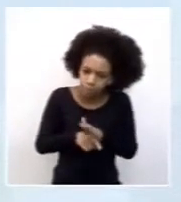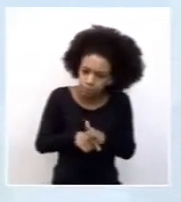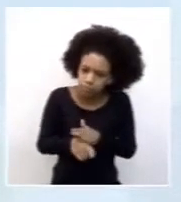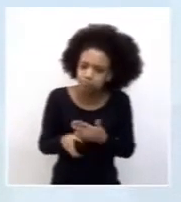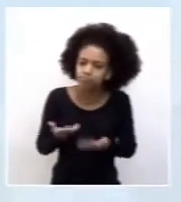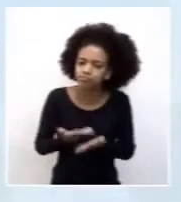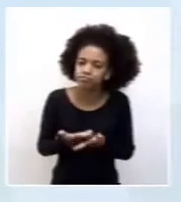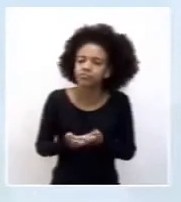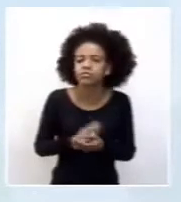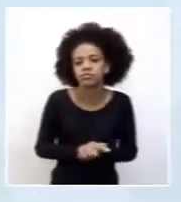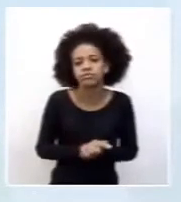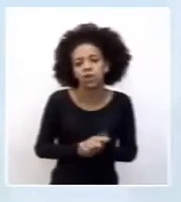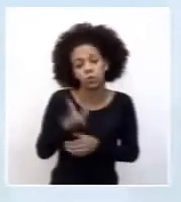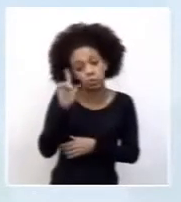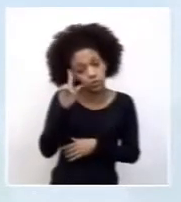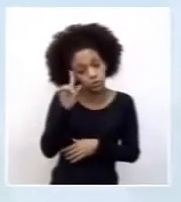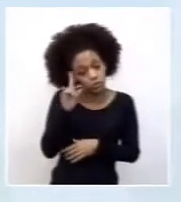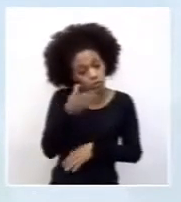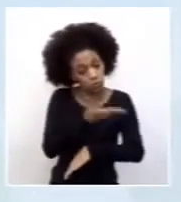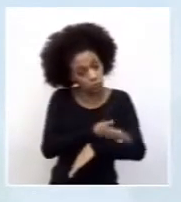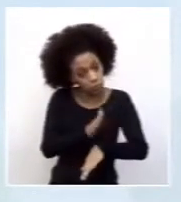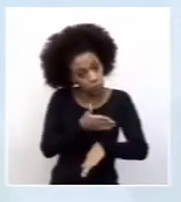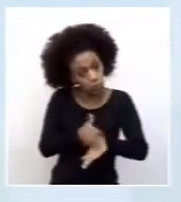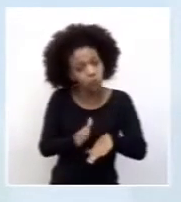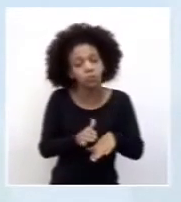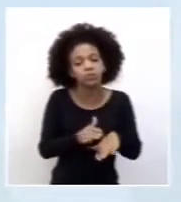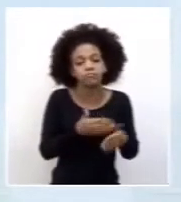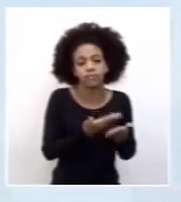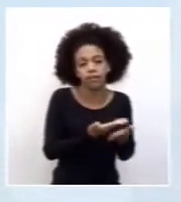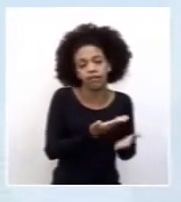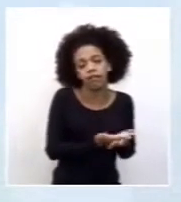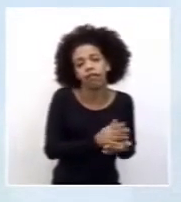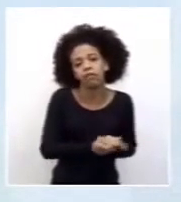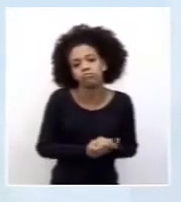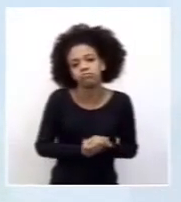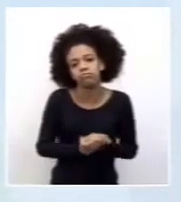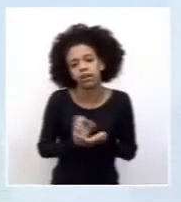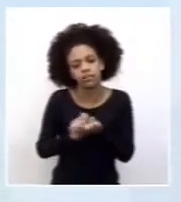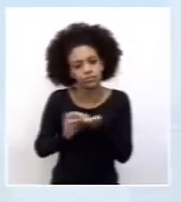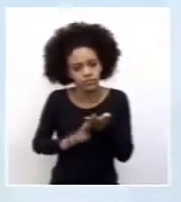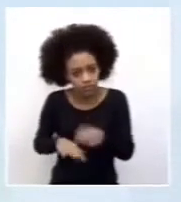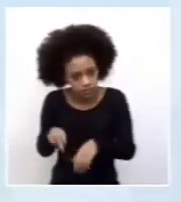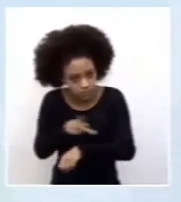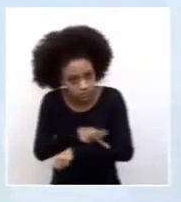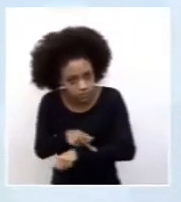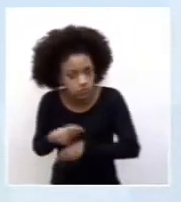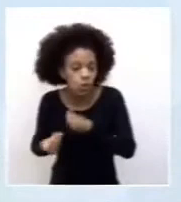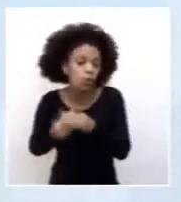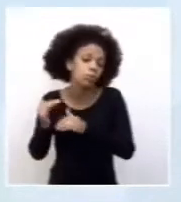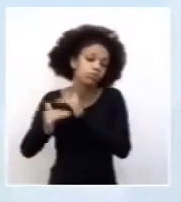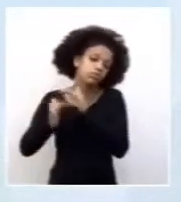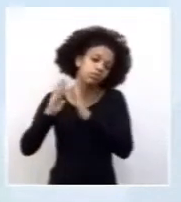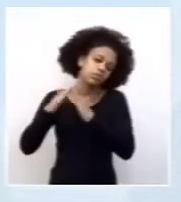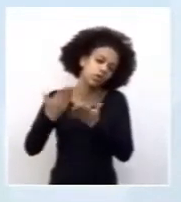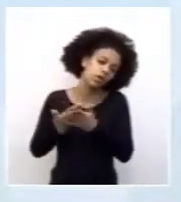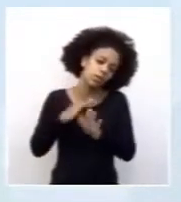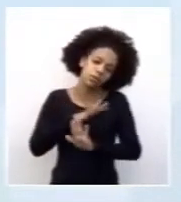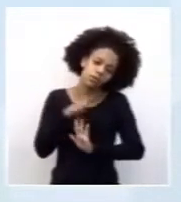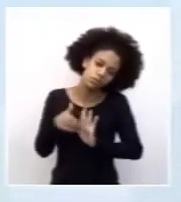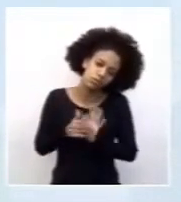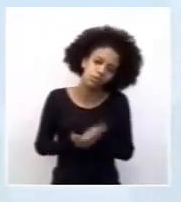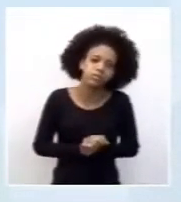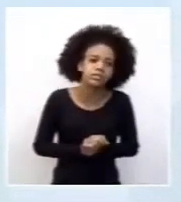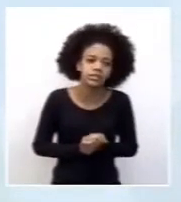estudos, né? O cotidiano da sala de aula, ensaios pedagógicos do Macedo, né? Como construir uma escola para todos, do